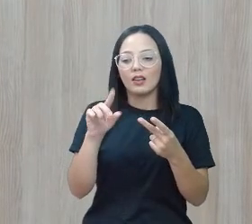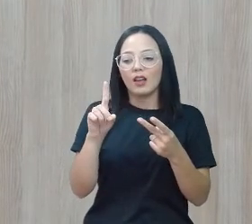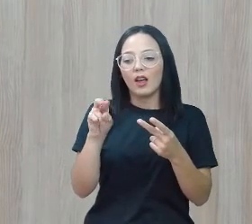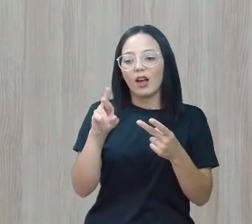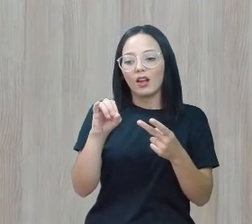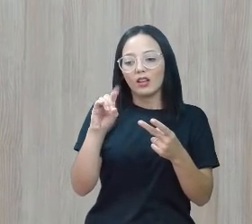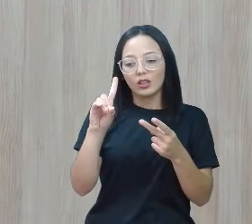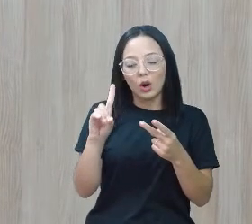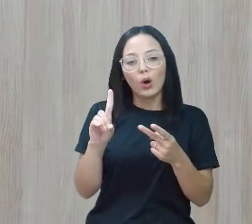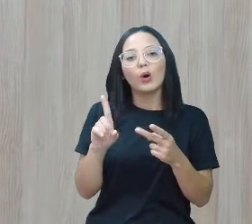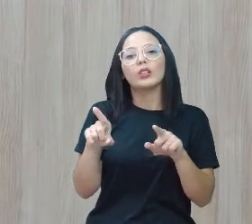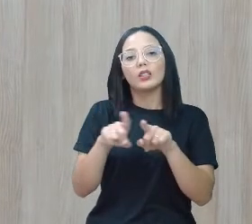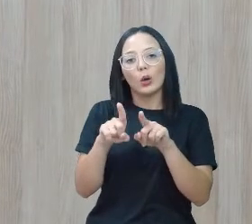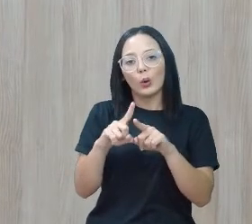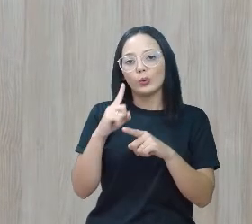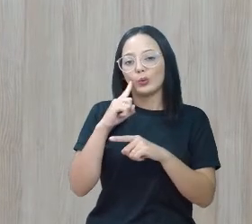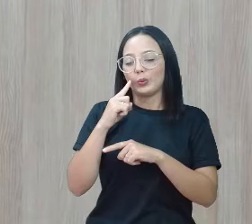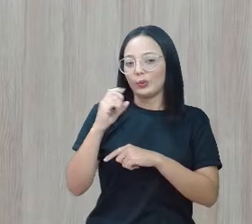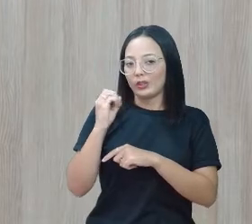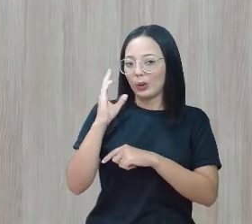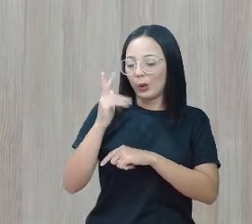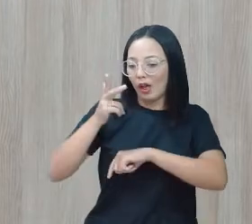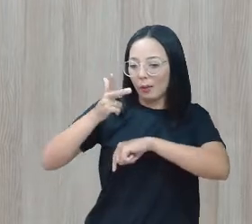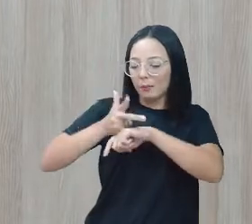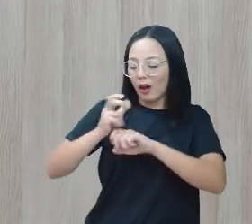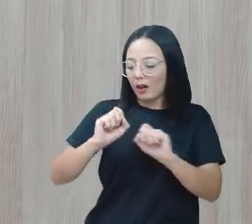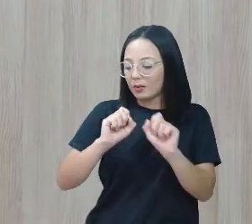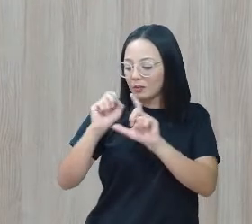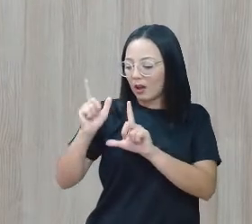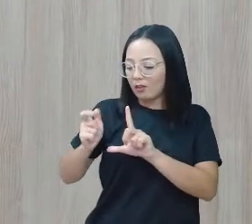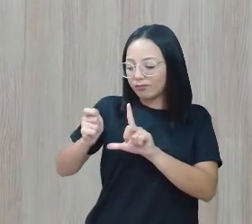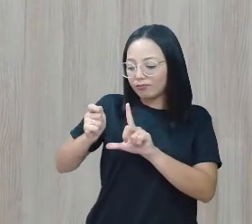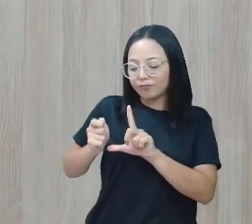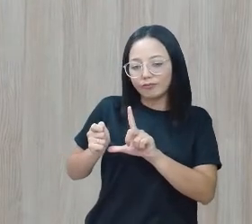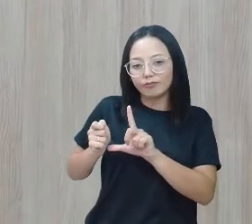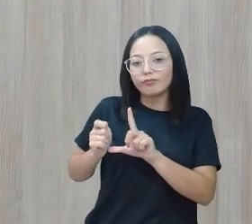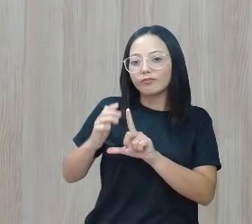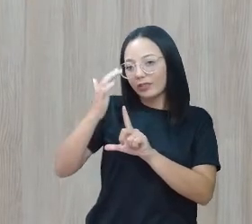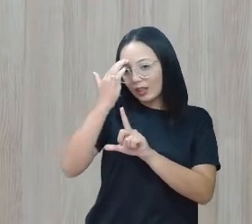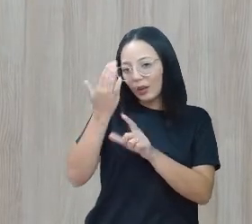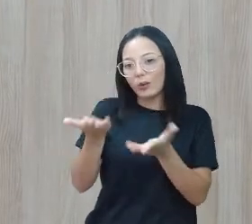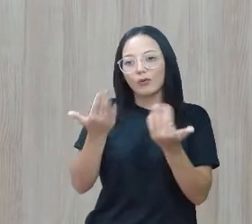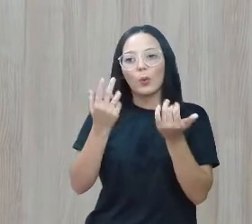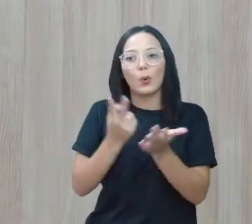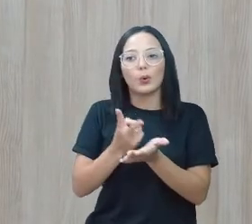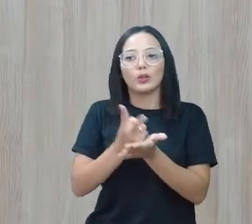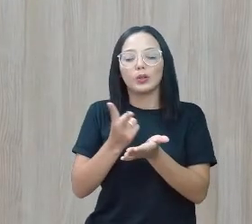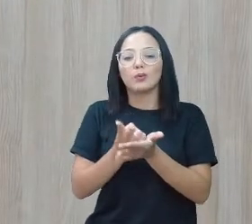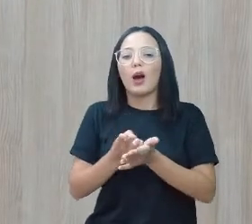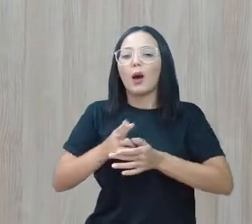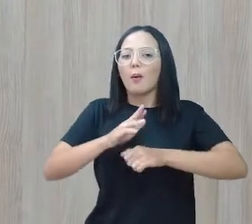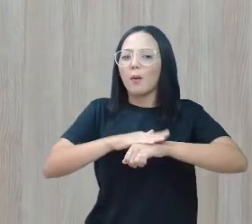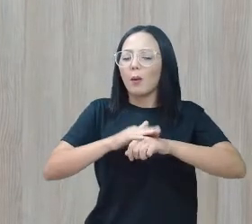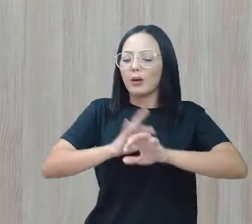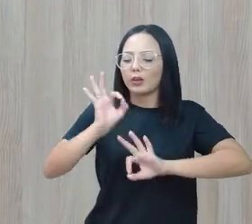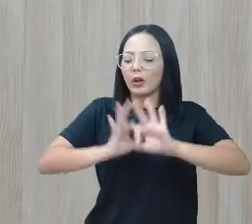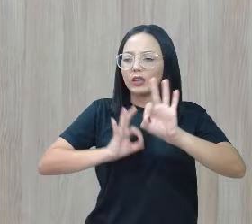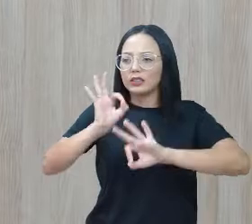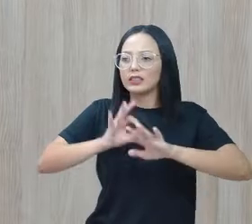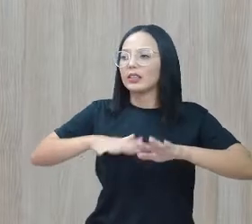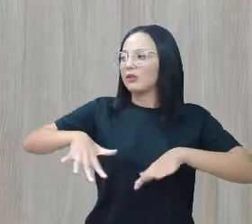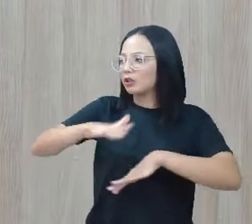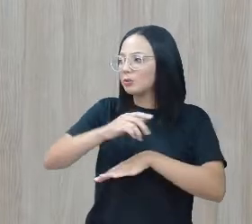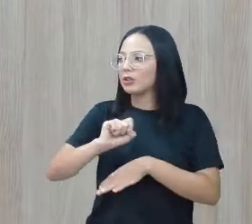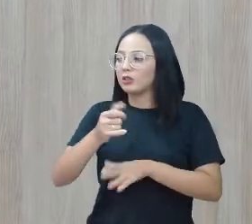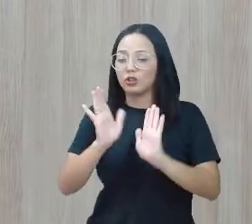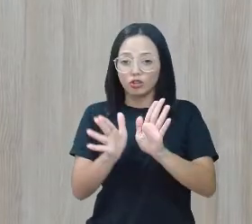aponta aí o seu celular para os QR Code que aparece e vamos seguindo. Organize o seu espaço, se já